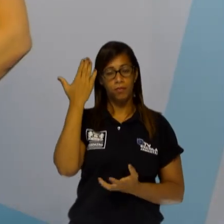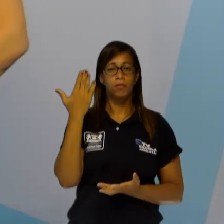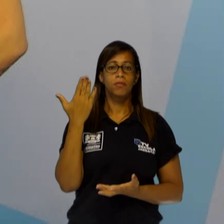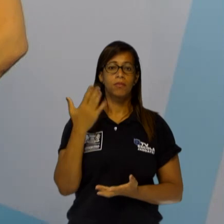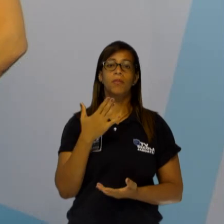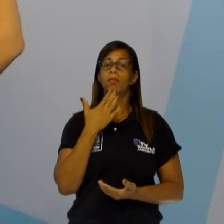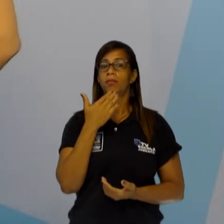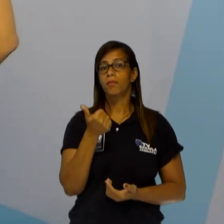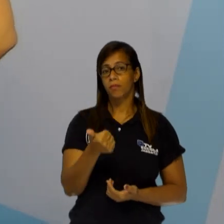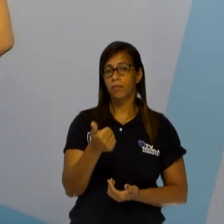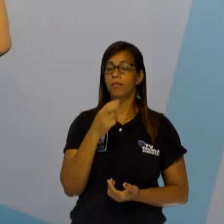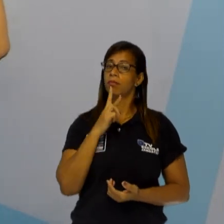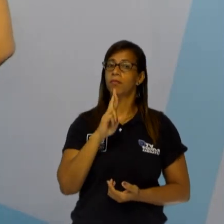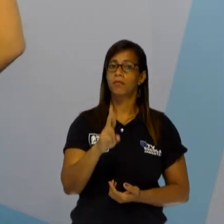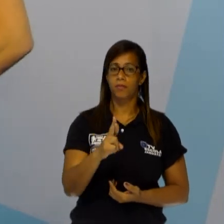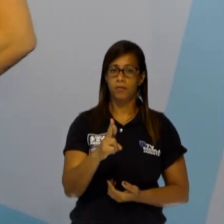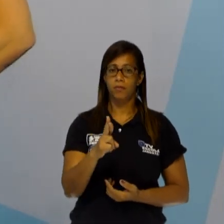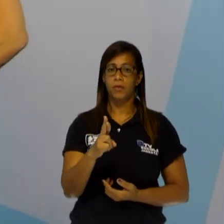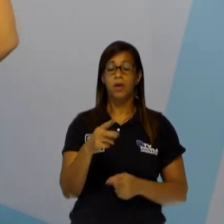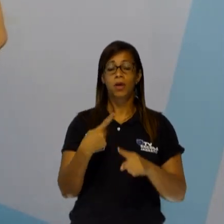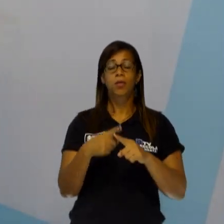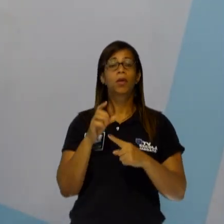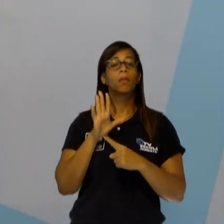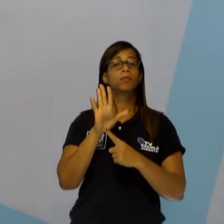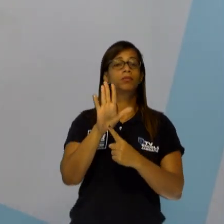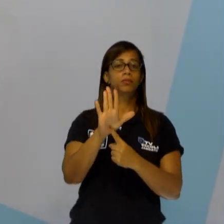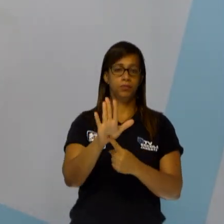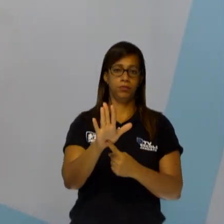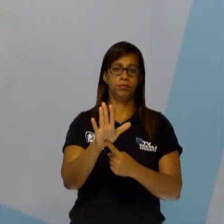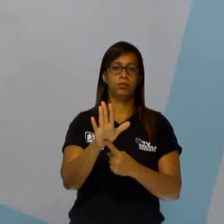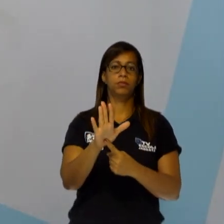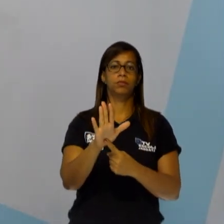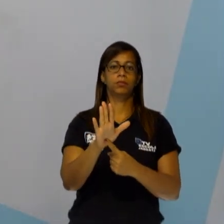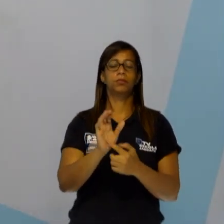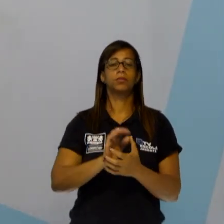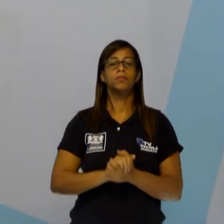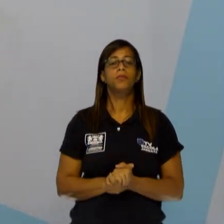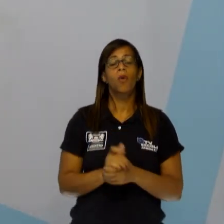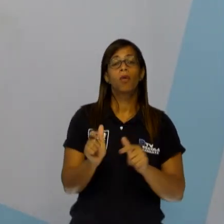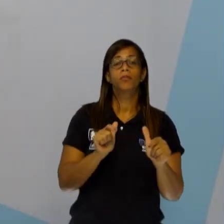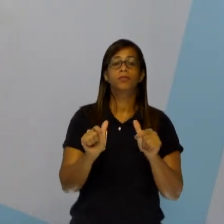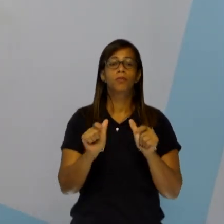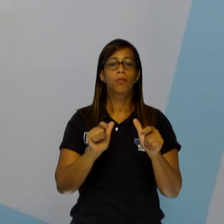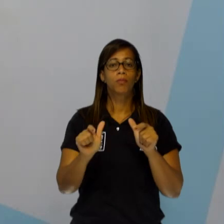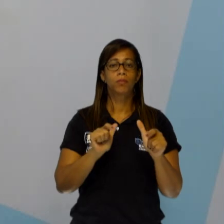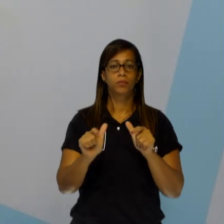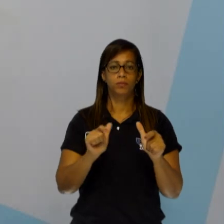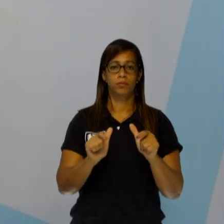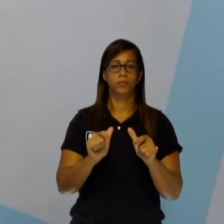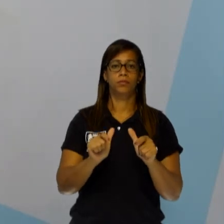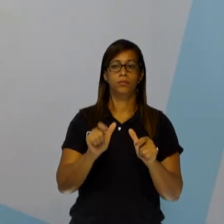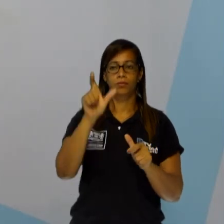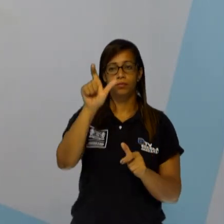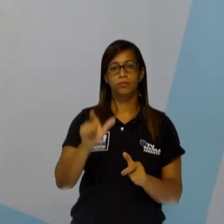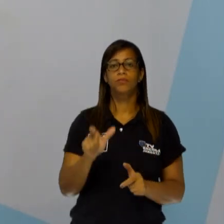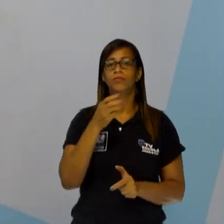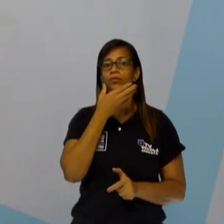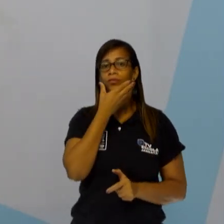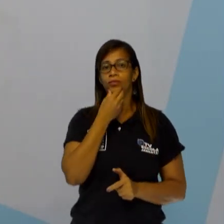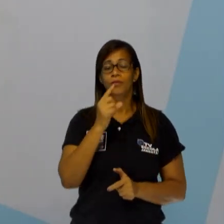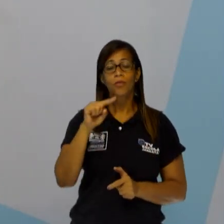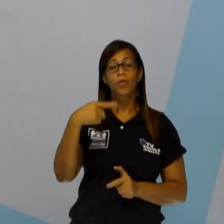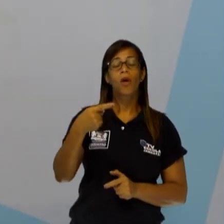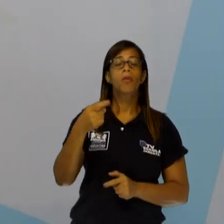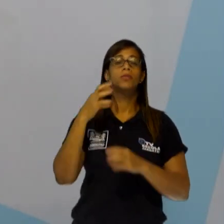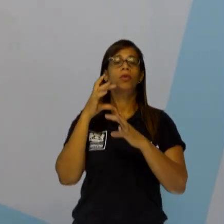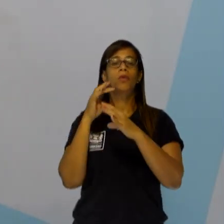adequado para responder a questão. Porque ele fala aí das ações do flautista, né? Ele entrou sorratoriamente, começou a tocar a flauta. E depois é dito